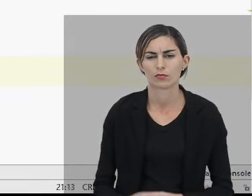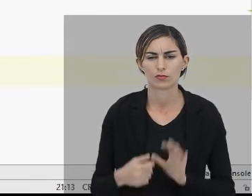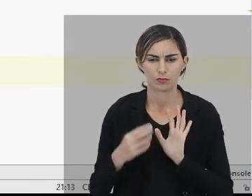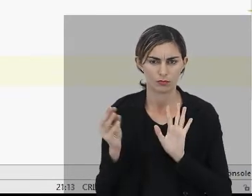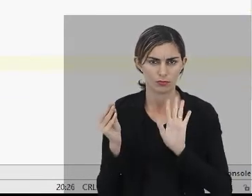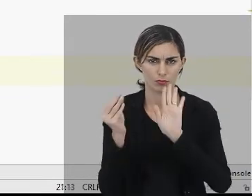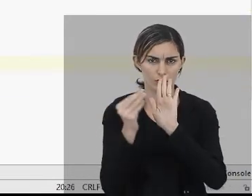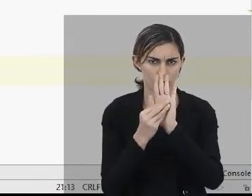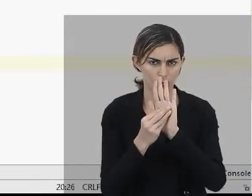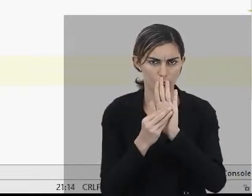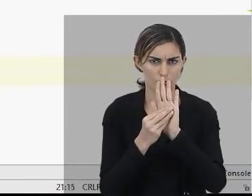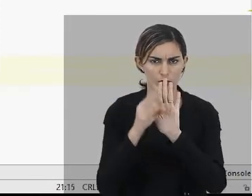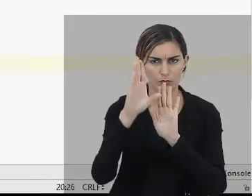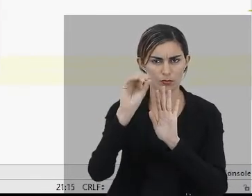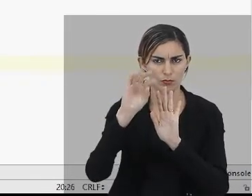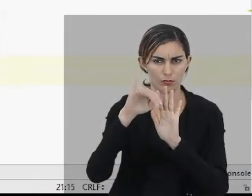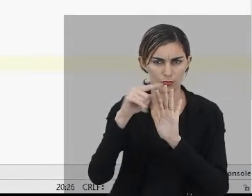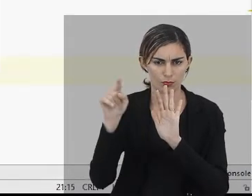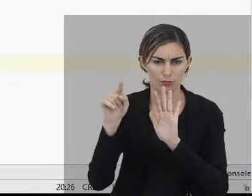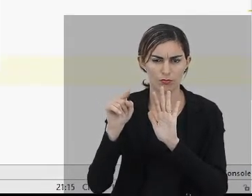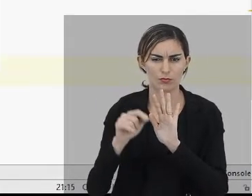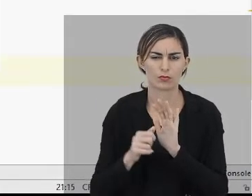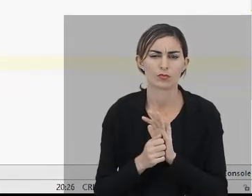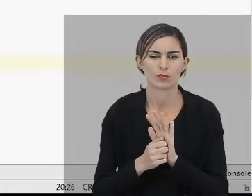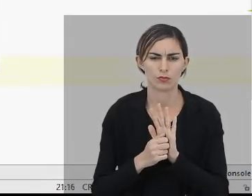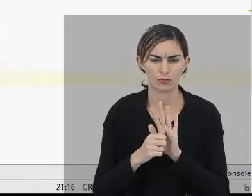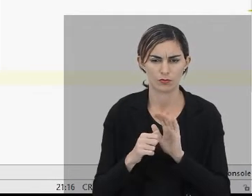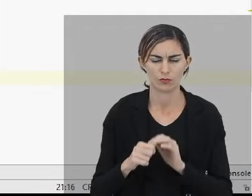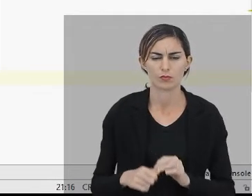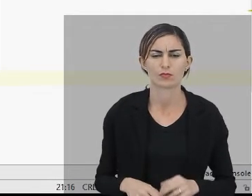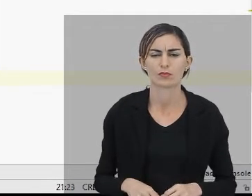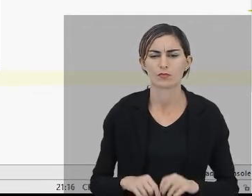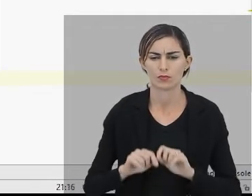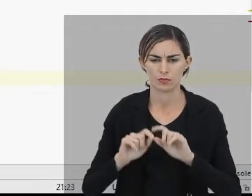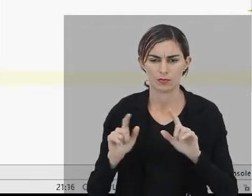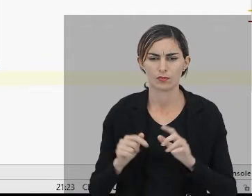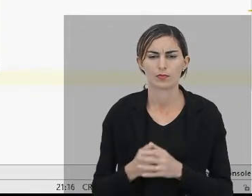Vou adicionar o botão Avio.